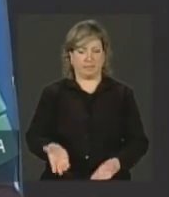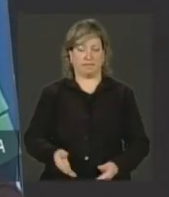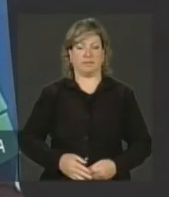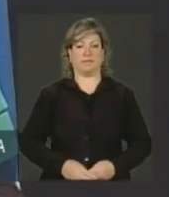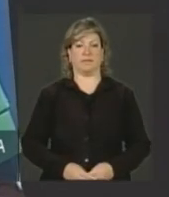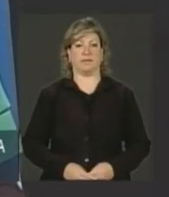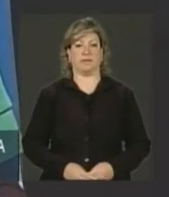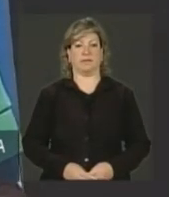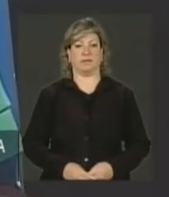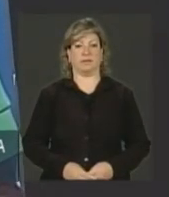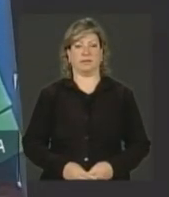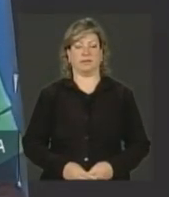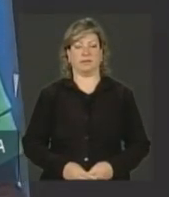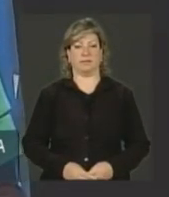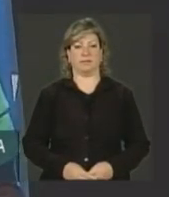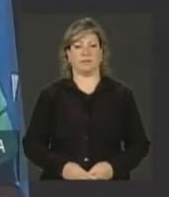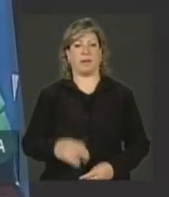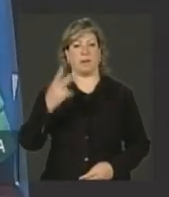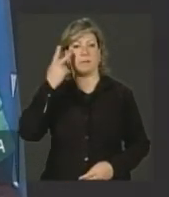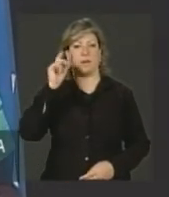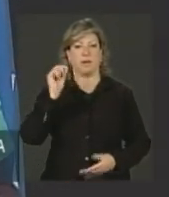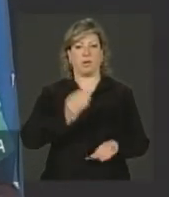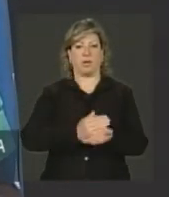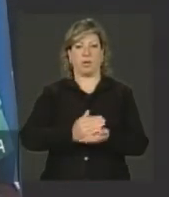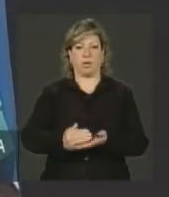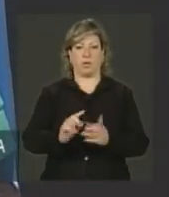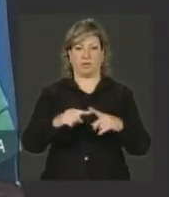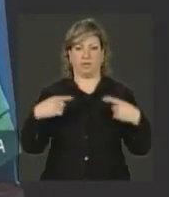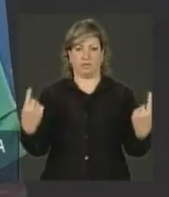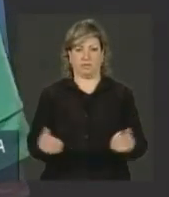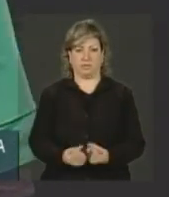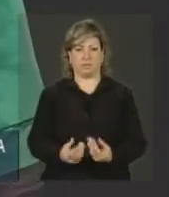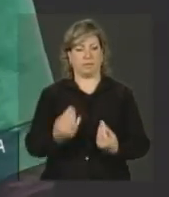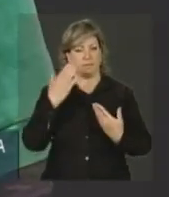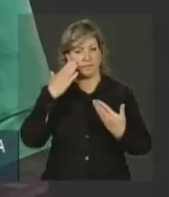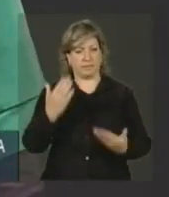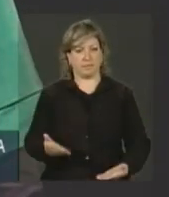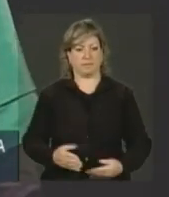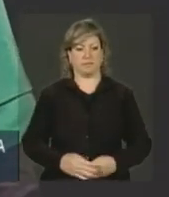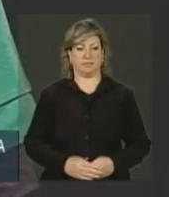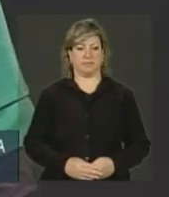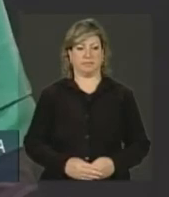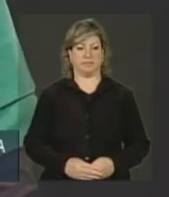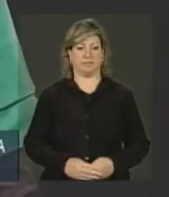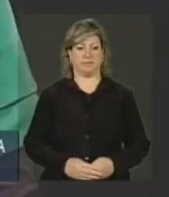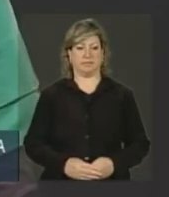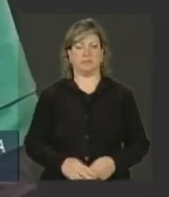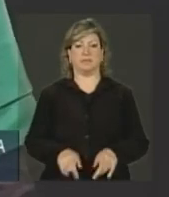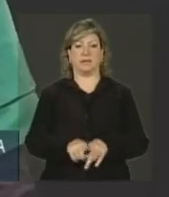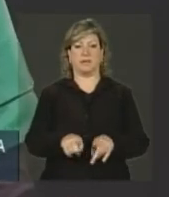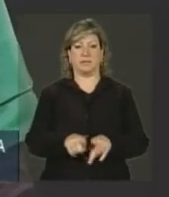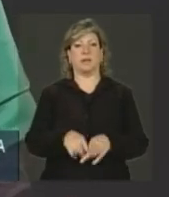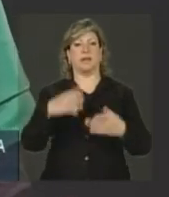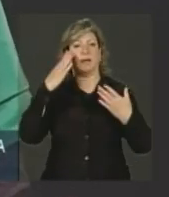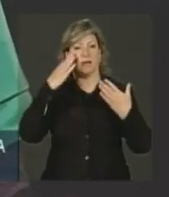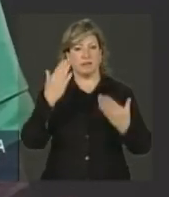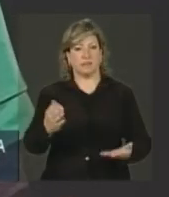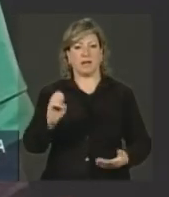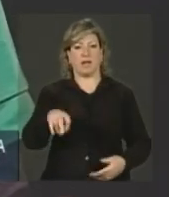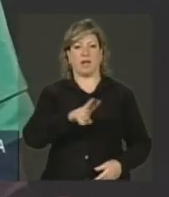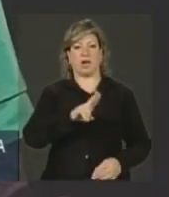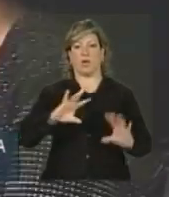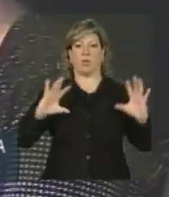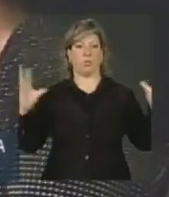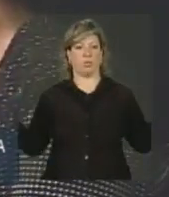Rousseff, para iniciar a cerimônia. Muito obrigado. E agradeço em nome da